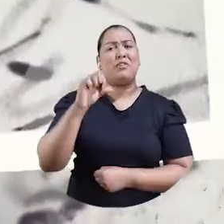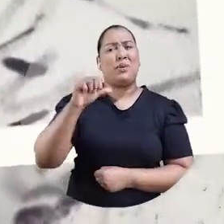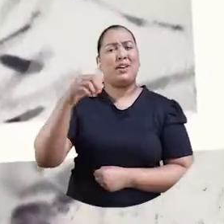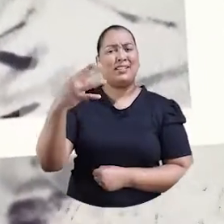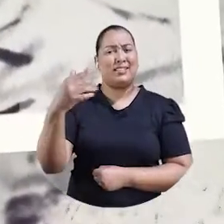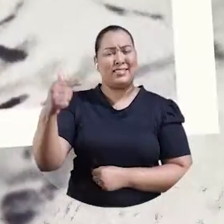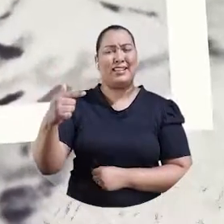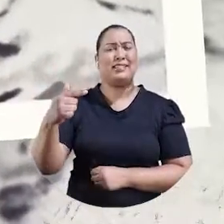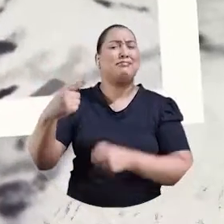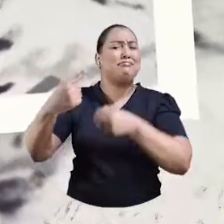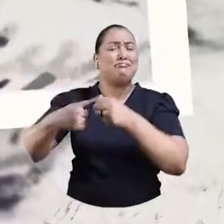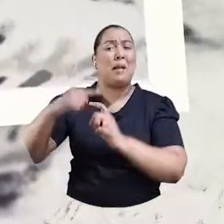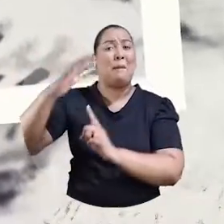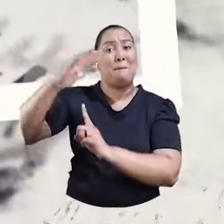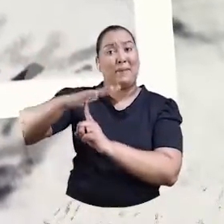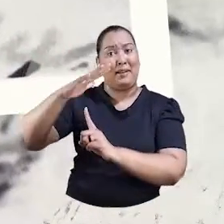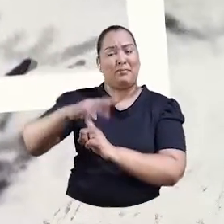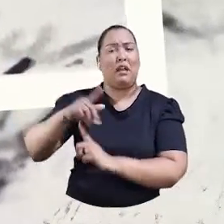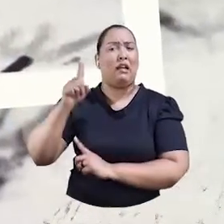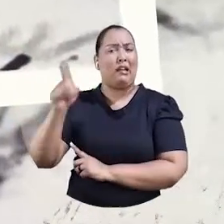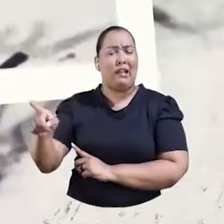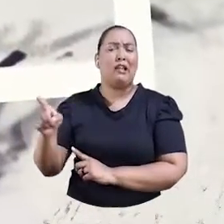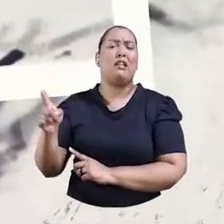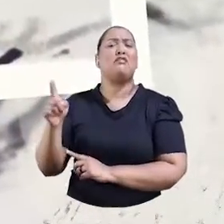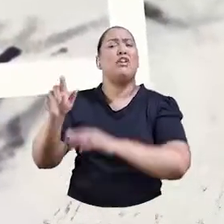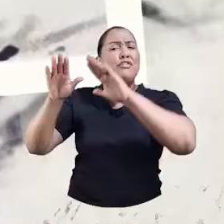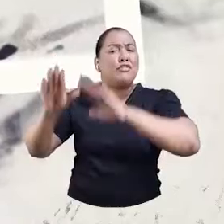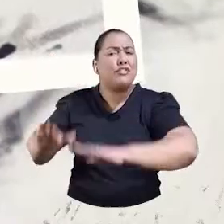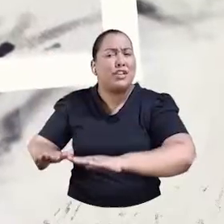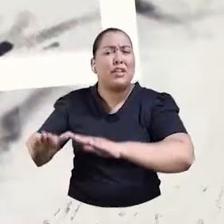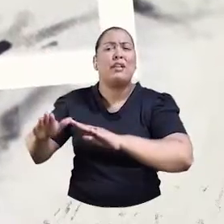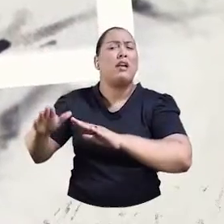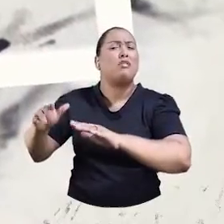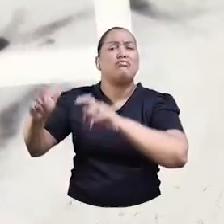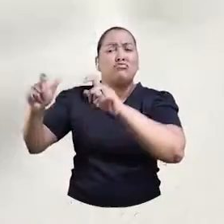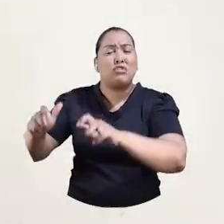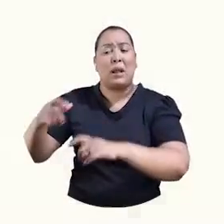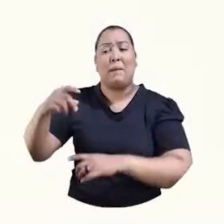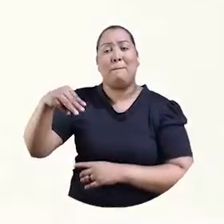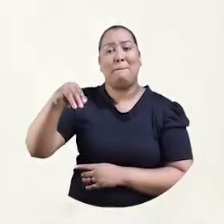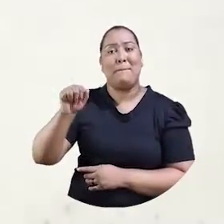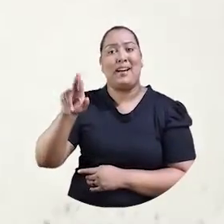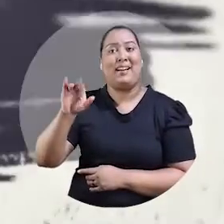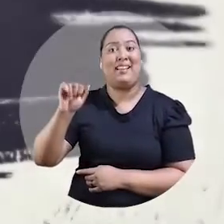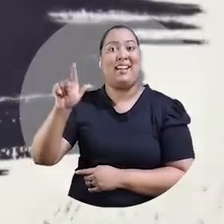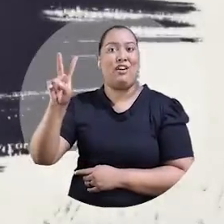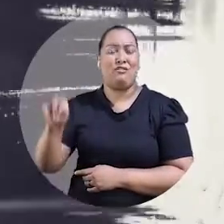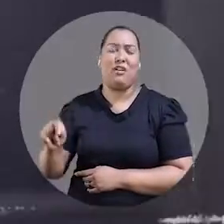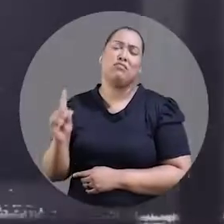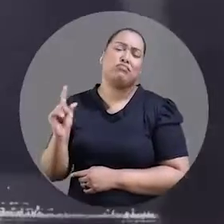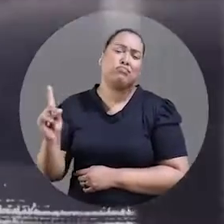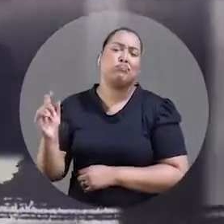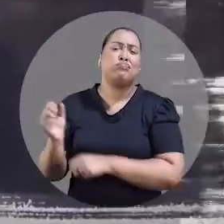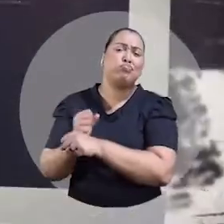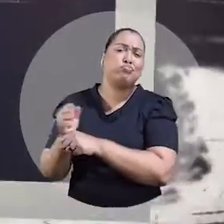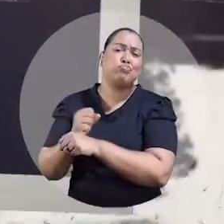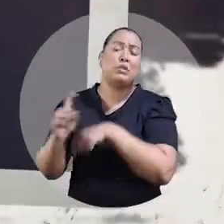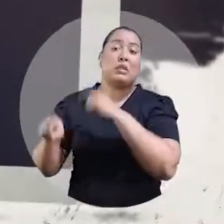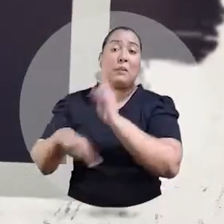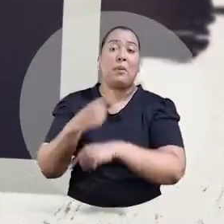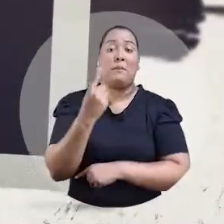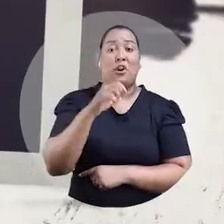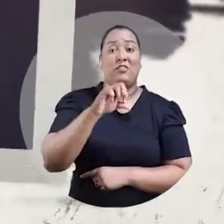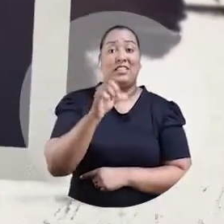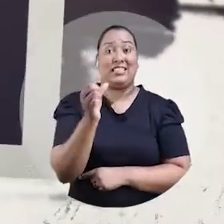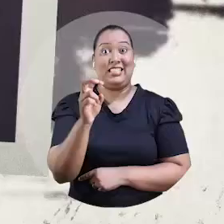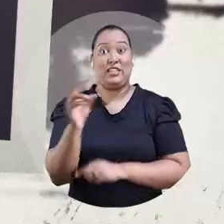Arapongas, Paraná. Passou a infância e parte da adolescência em Marialva, Paraná, radicando-se a partir de 1965